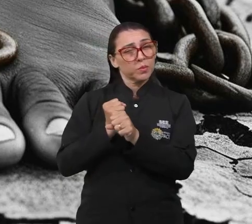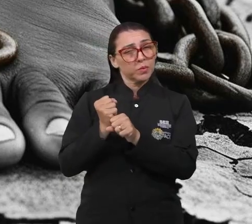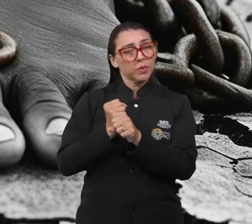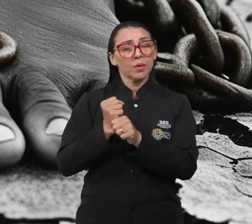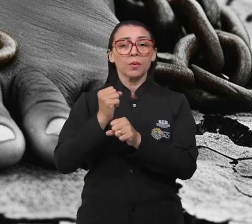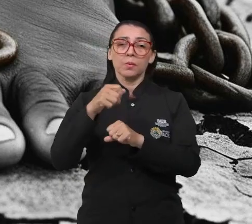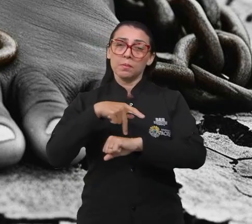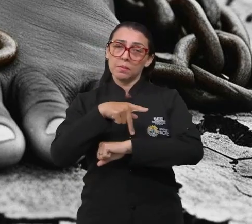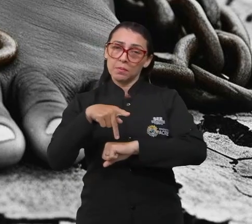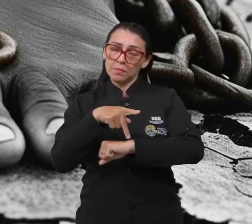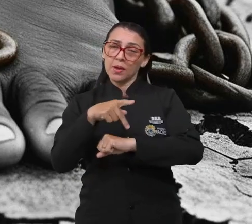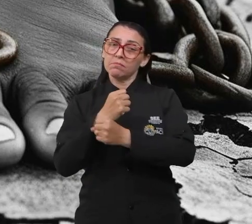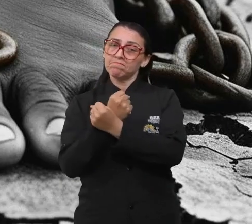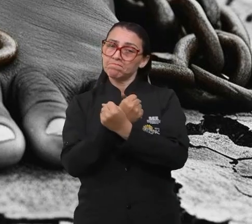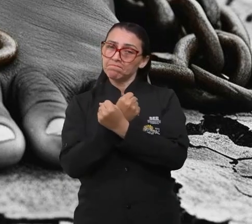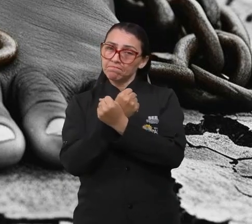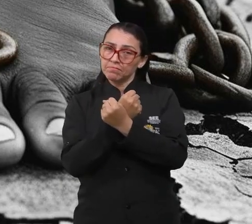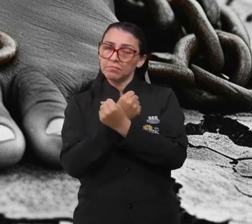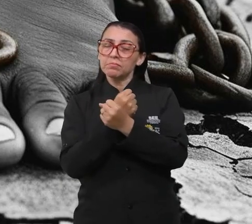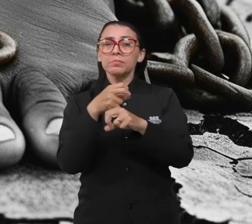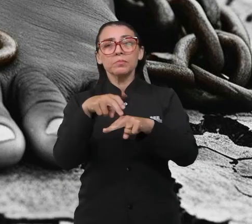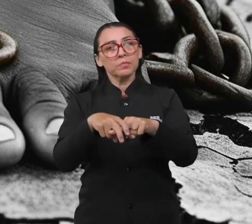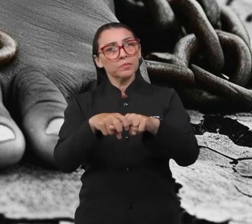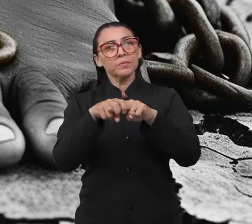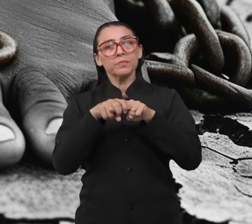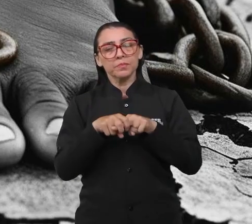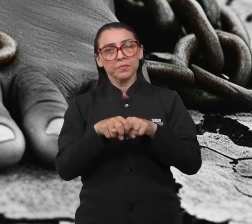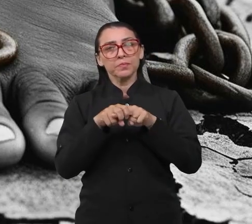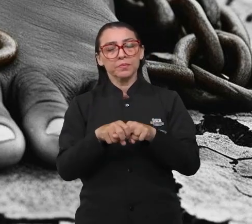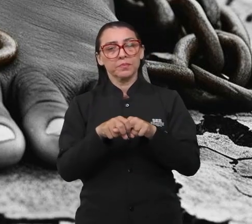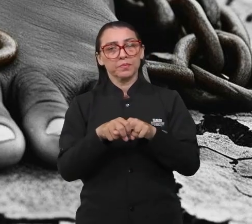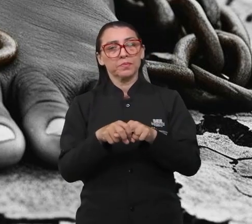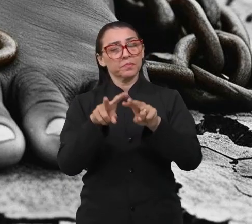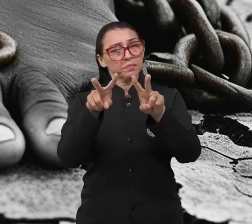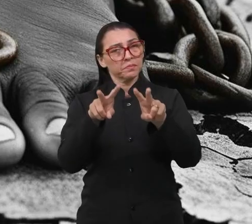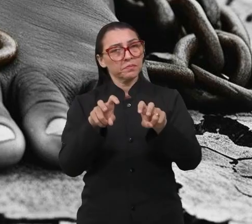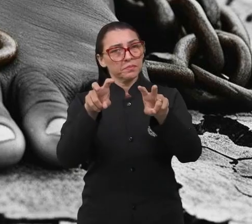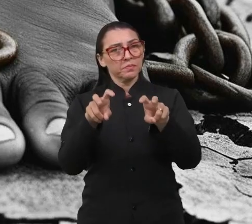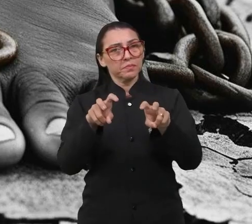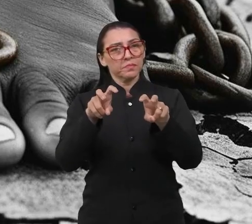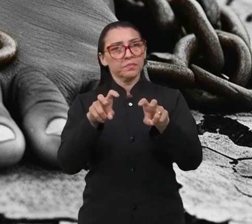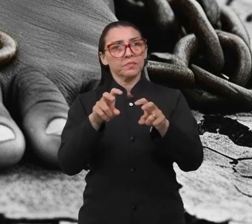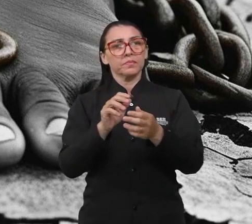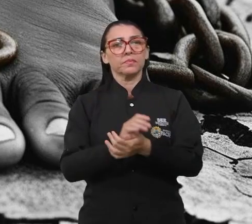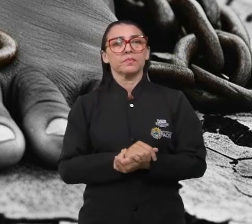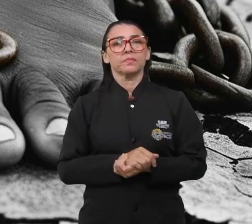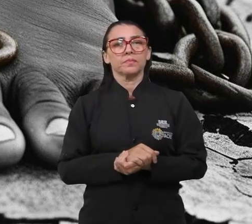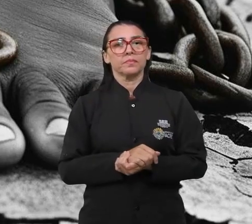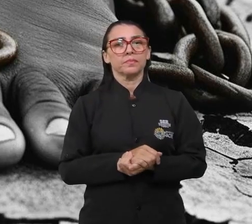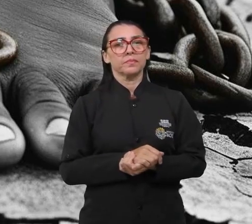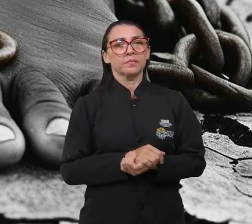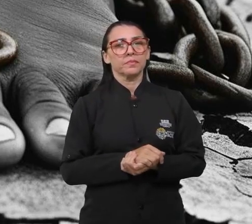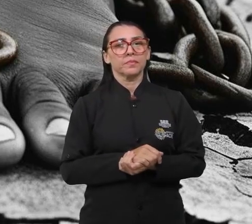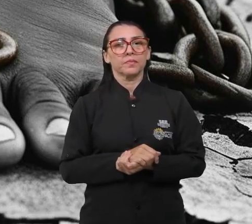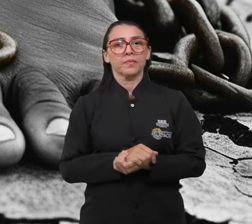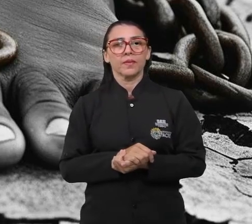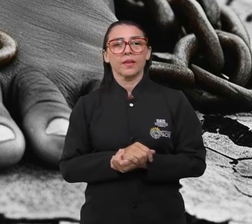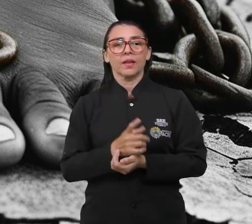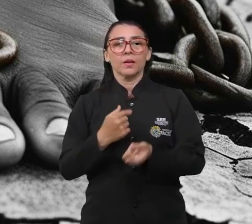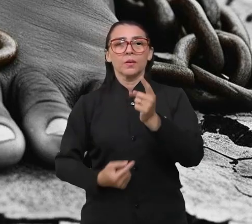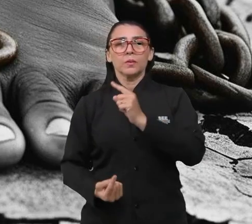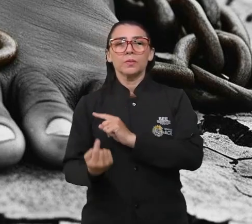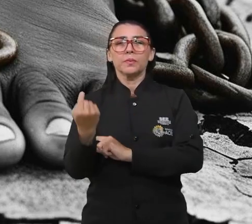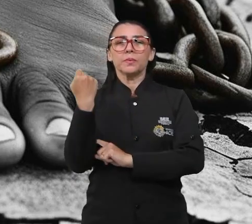um país escravocrata, então por isso que esse título diz o seguinte, situações análogas à escravidão,